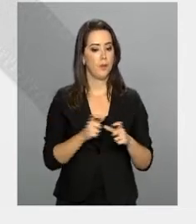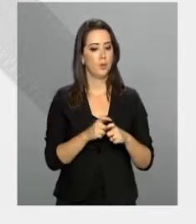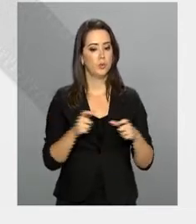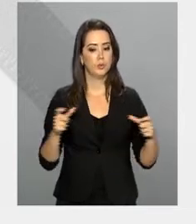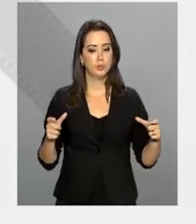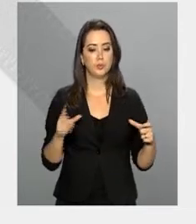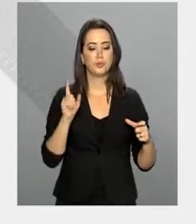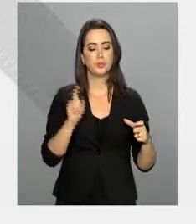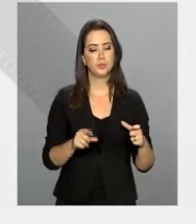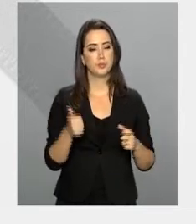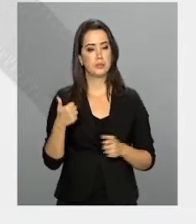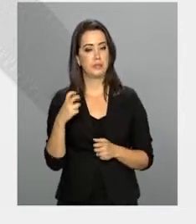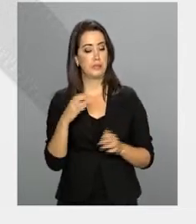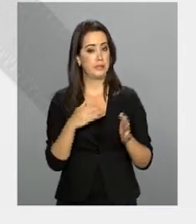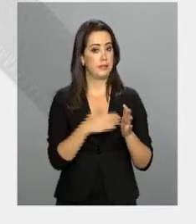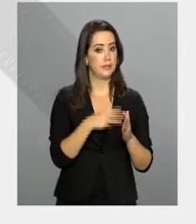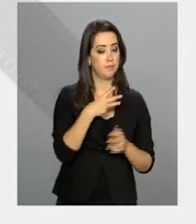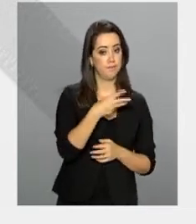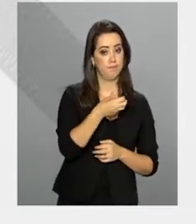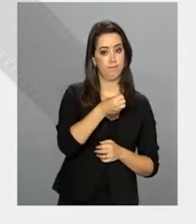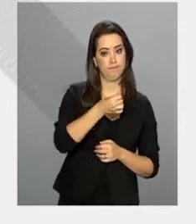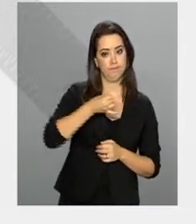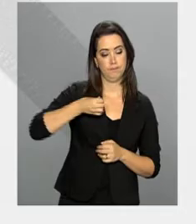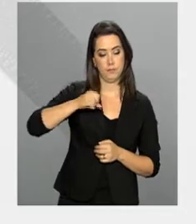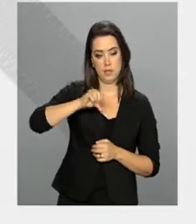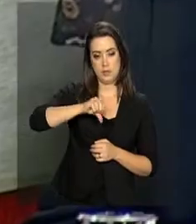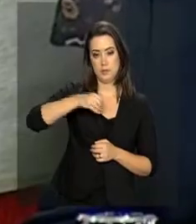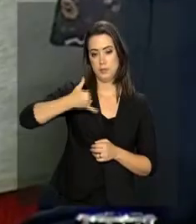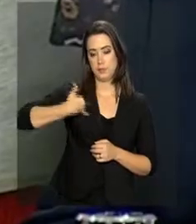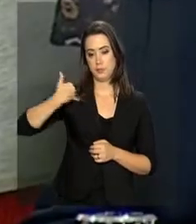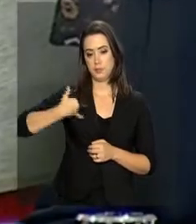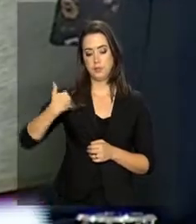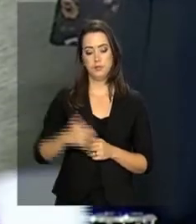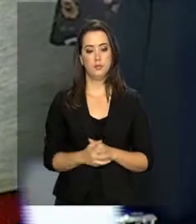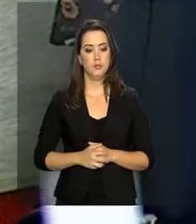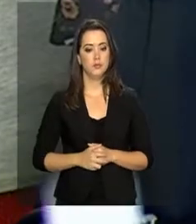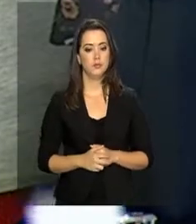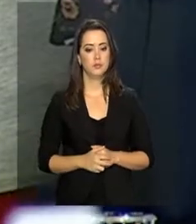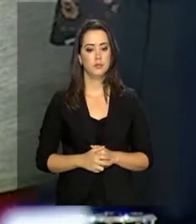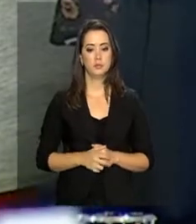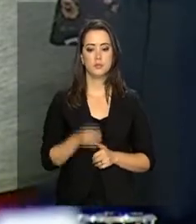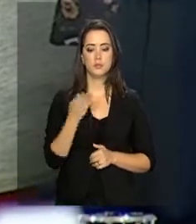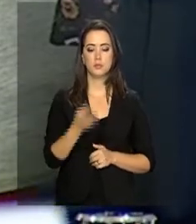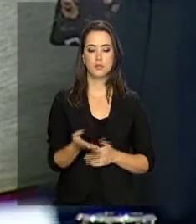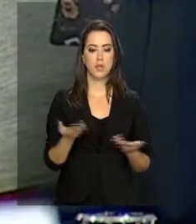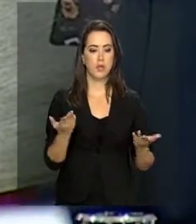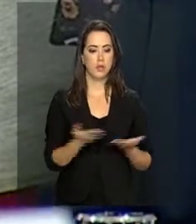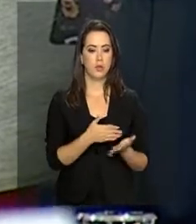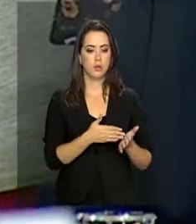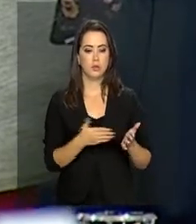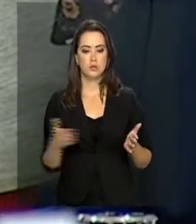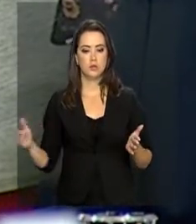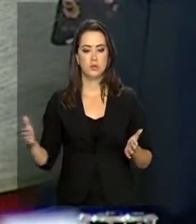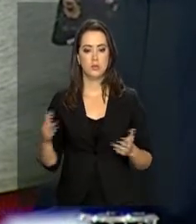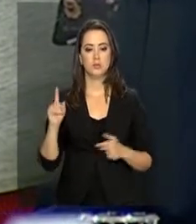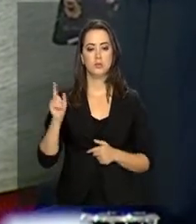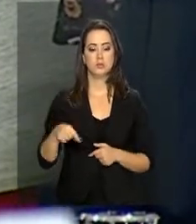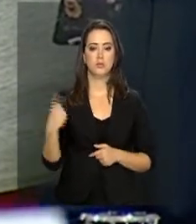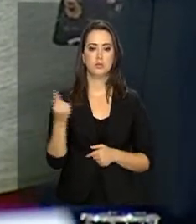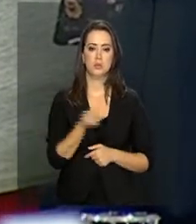maioria entre 15 e 39 anos neste momento para nós após